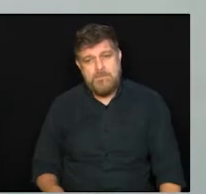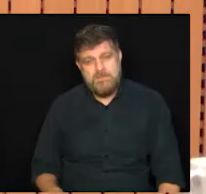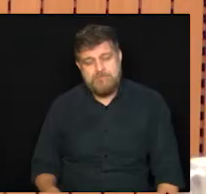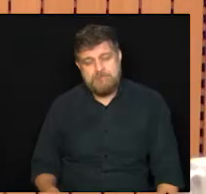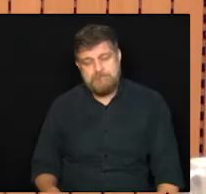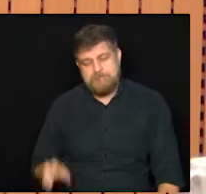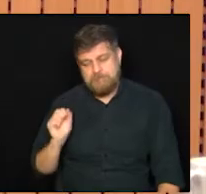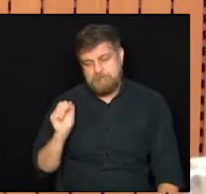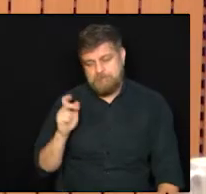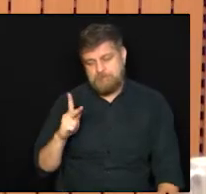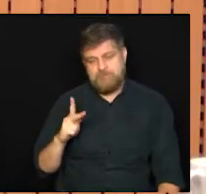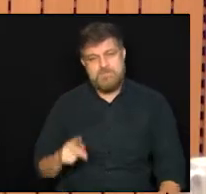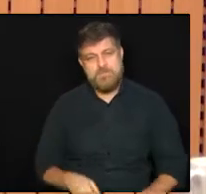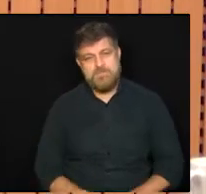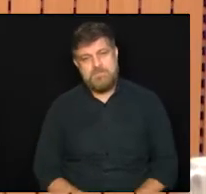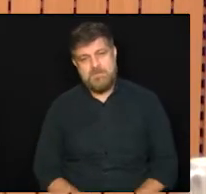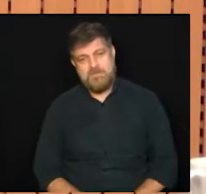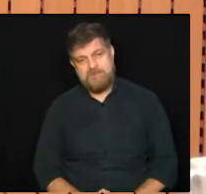Ok.